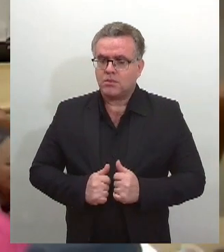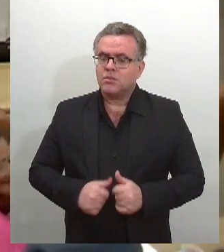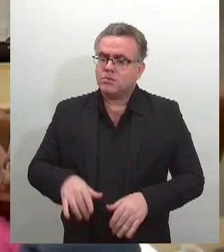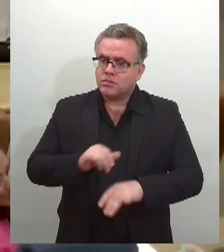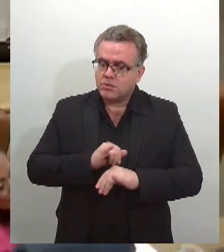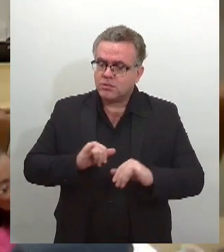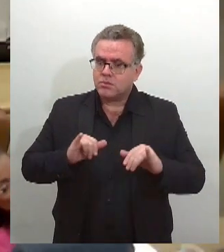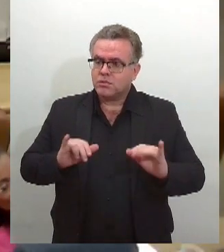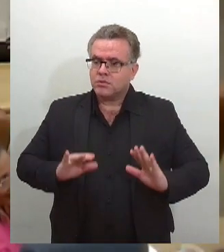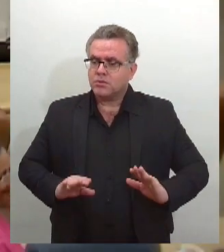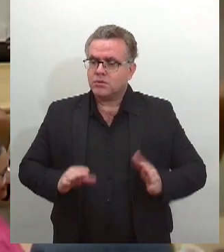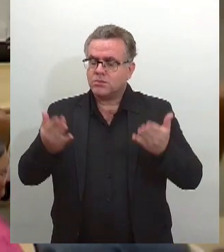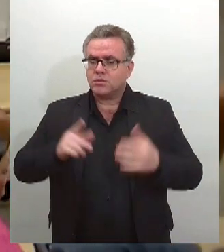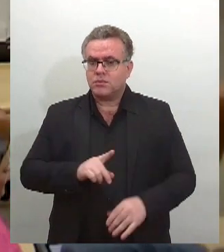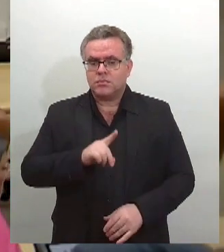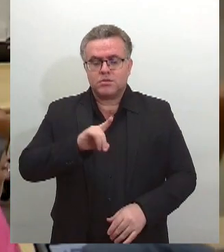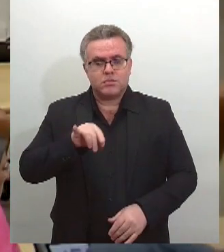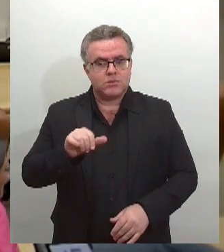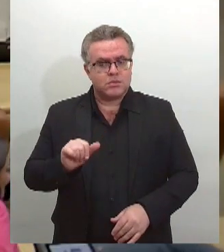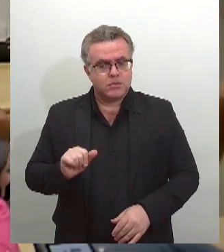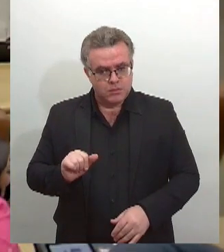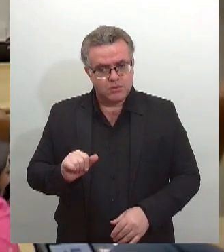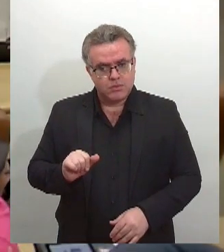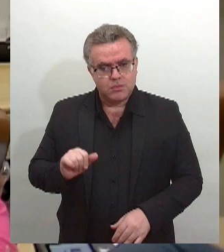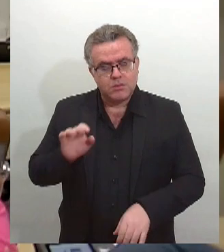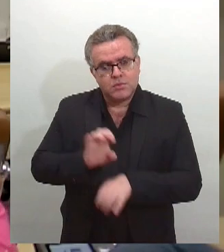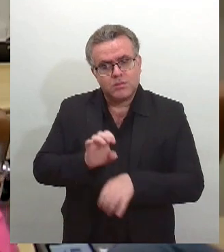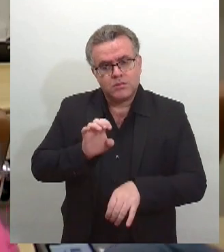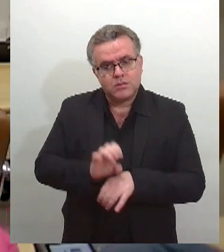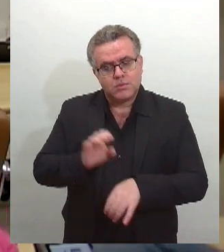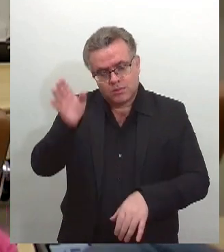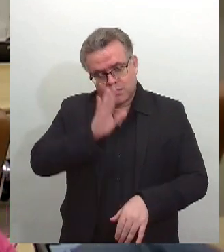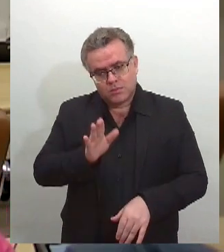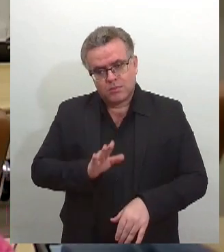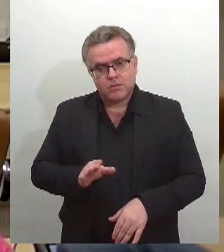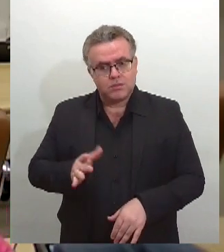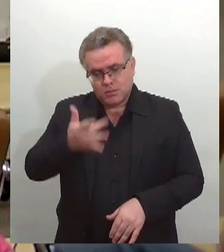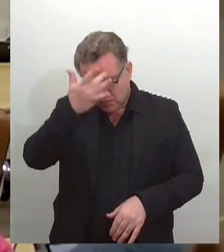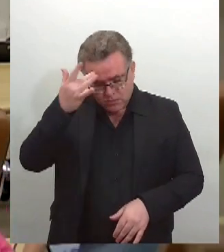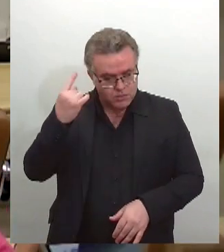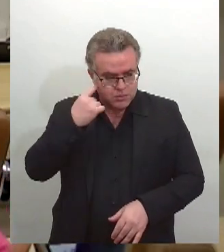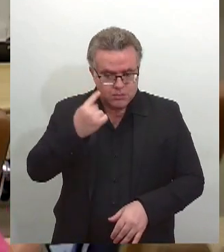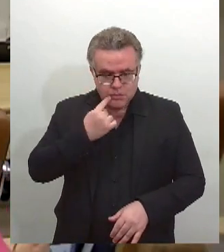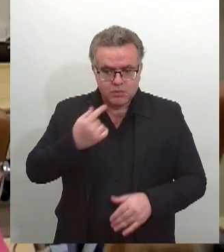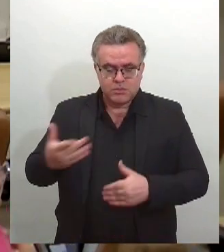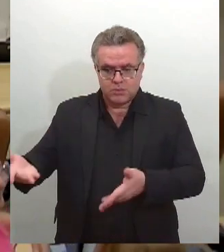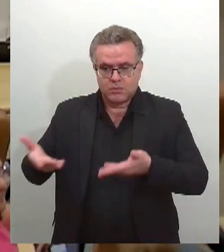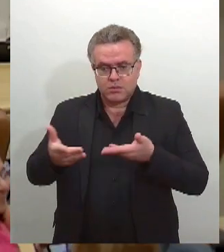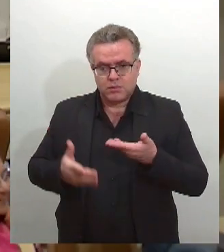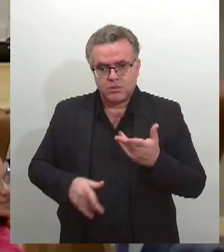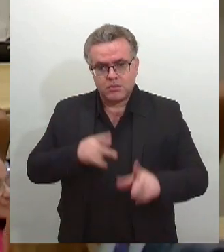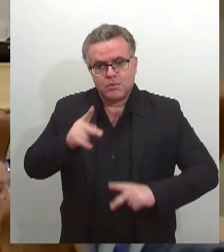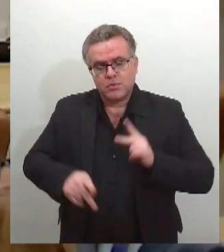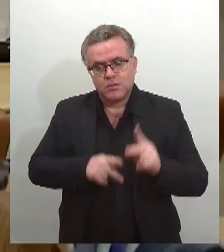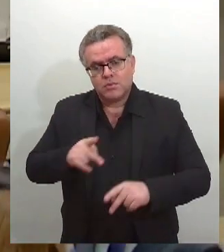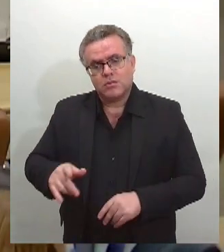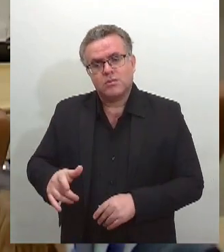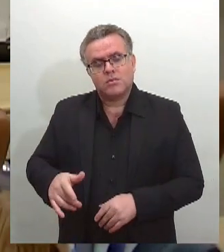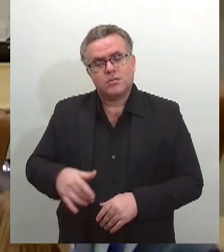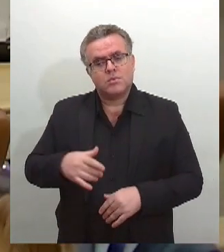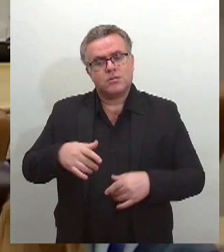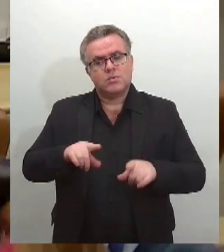Dia Nacional e Estadual da Pessoa Surda e convidou a população para a sessão especial sobre o